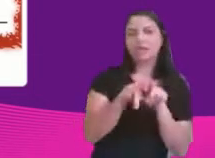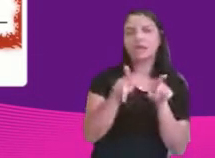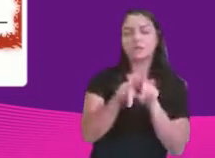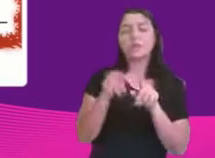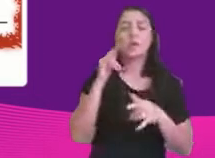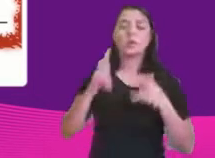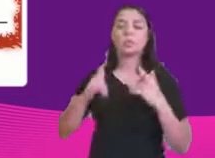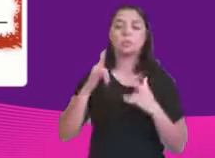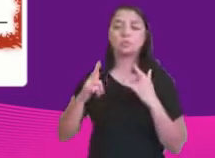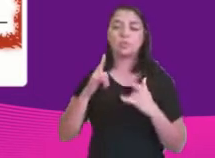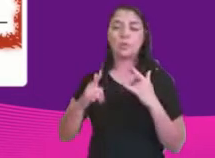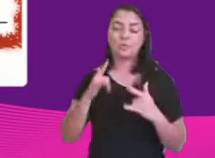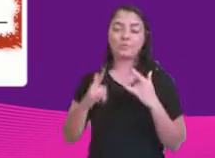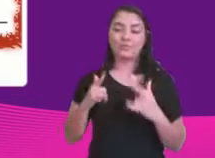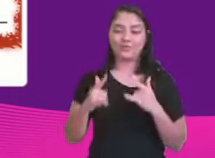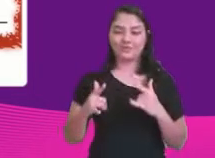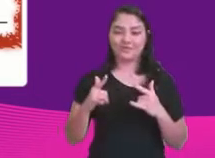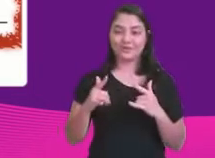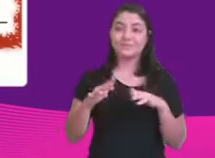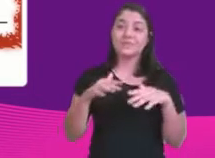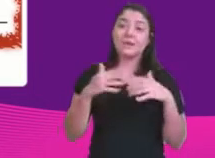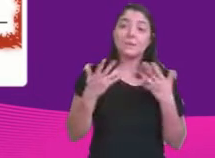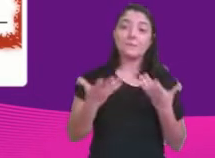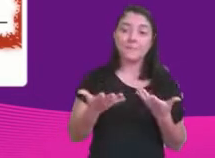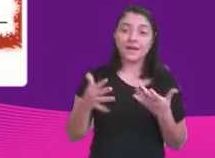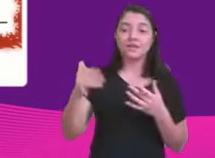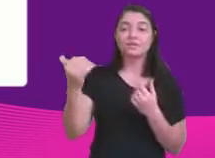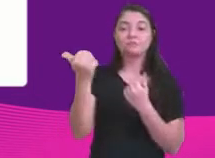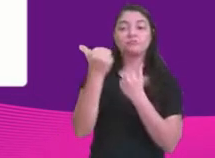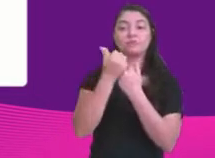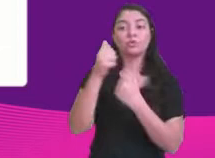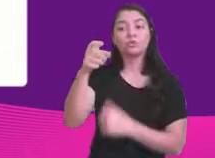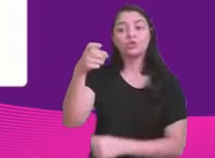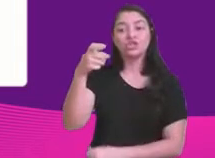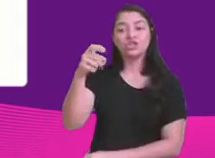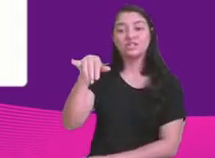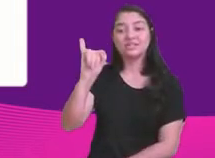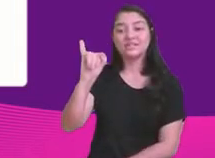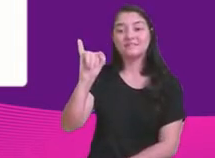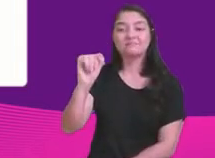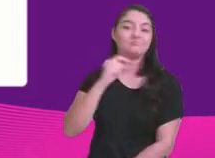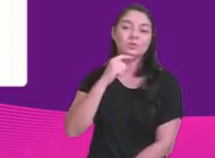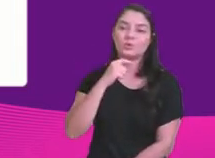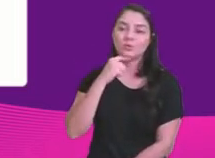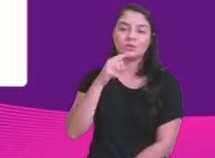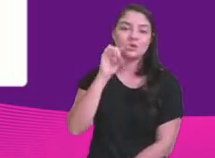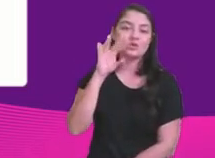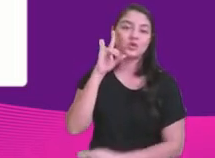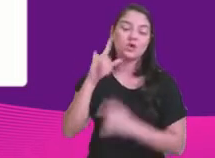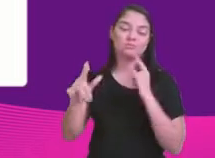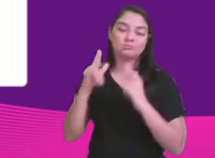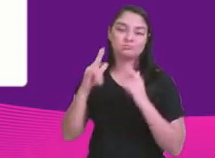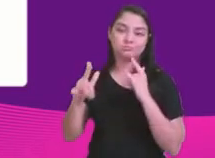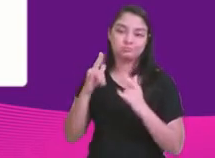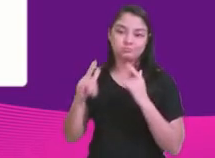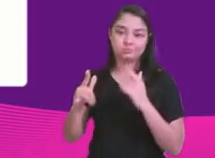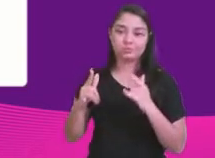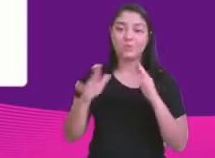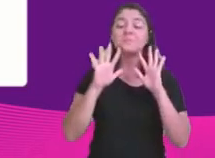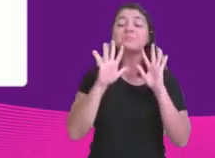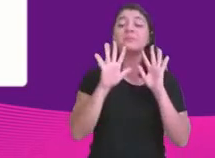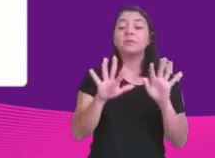robótica, o que não acontece no sistema XI. Porém, do ponto de vista oncológico, não há diferença entre